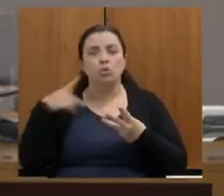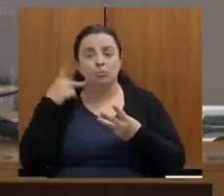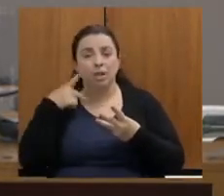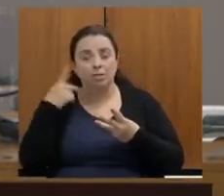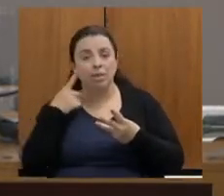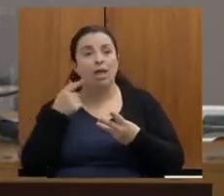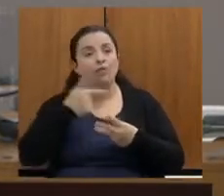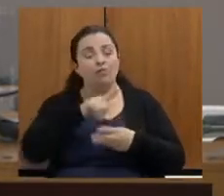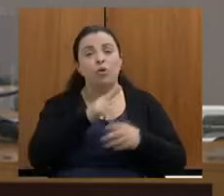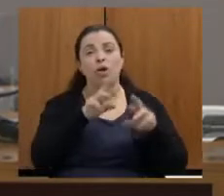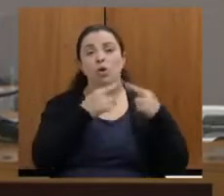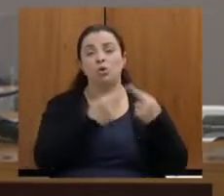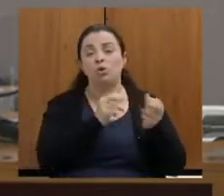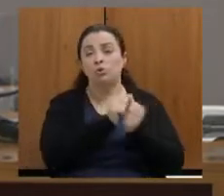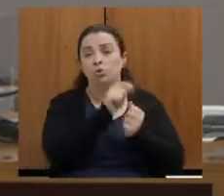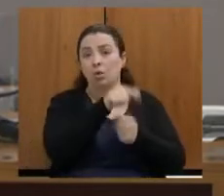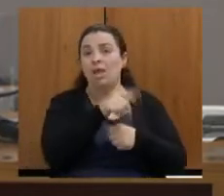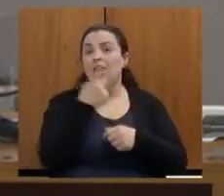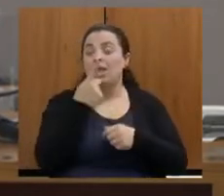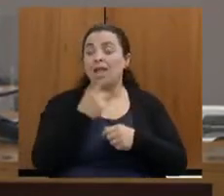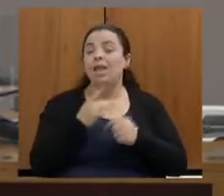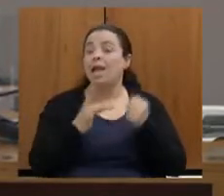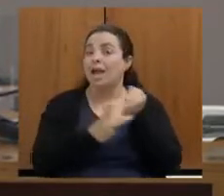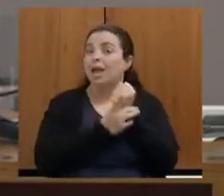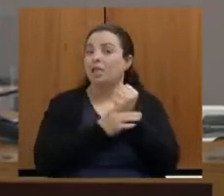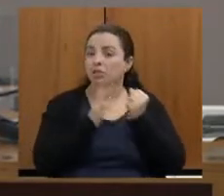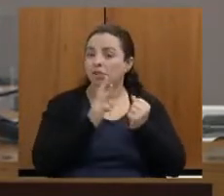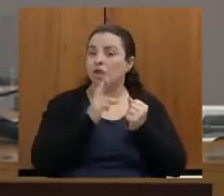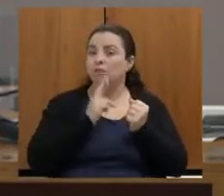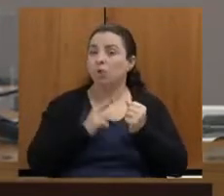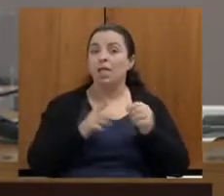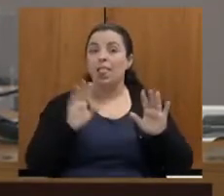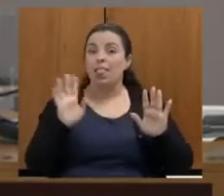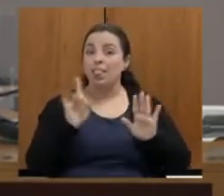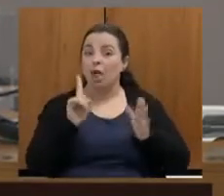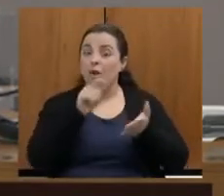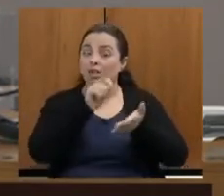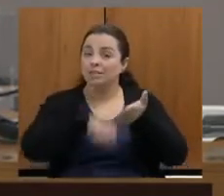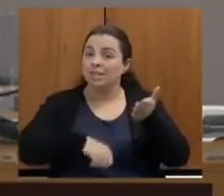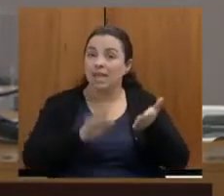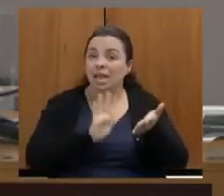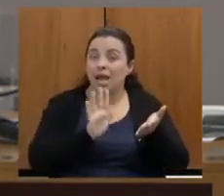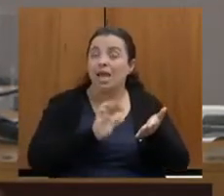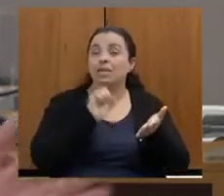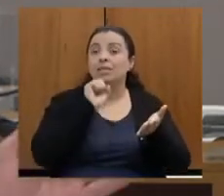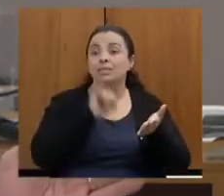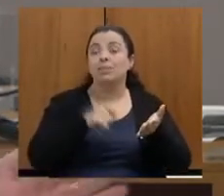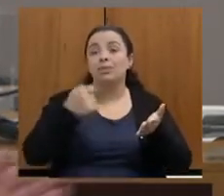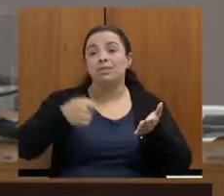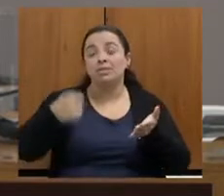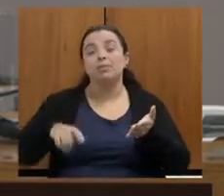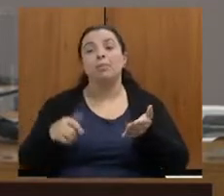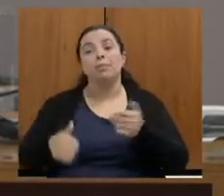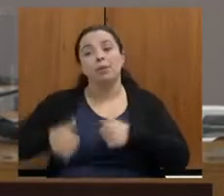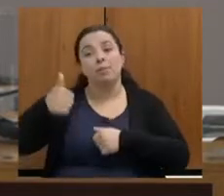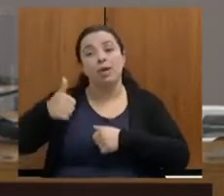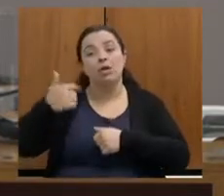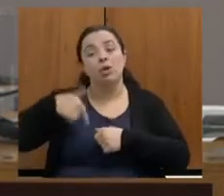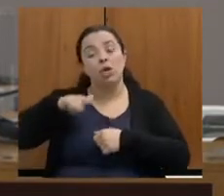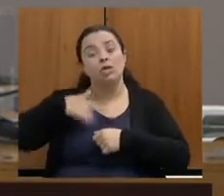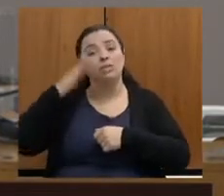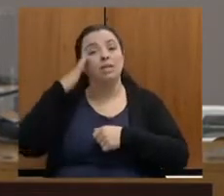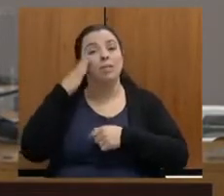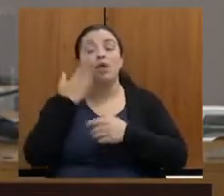de que nada seria assinado antes de haver uma devolutiva e que nós pudéssemos saber dos